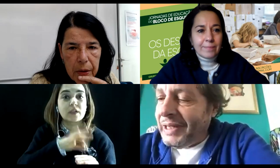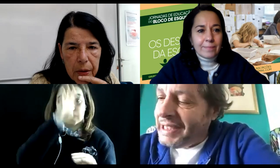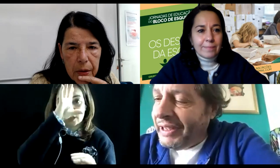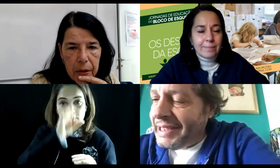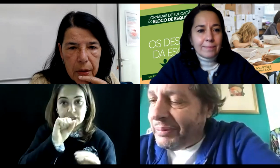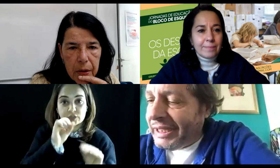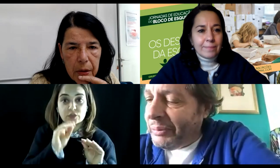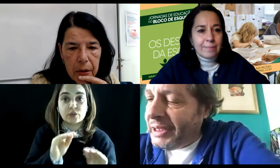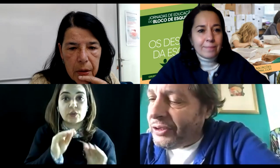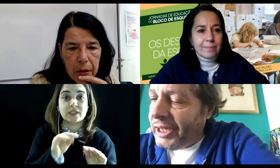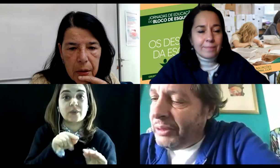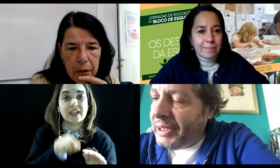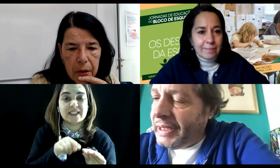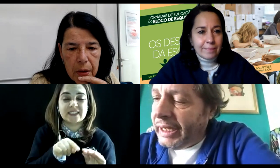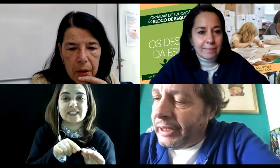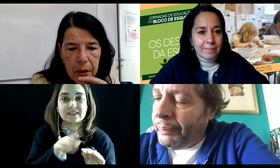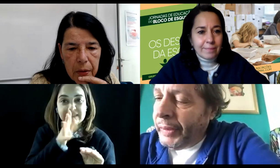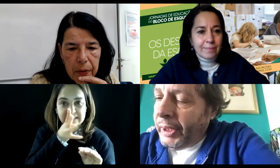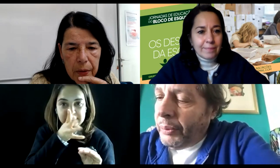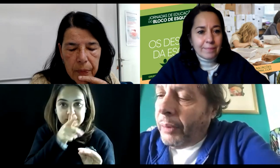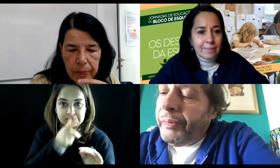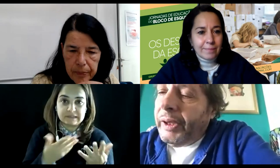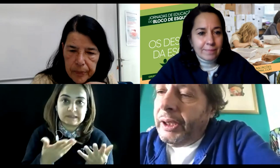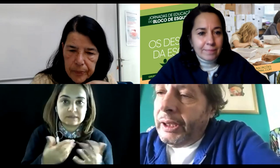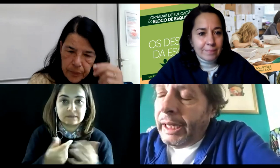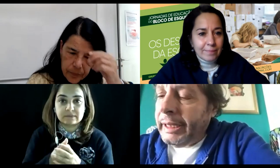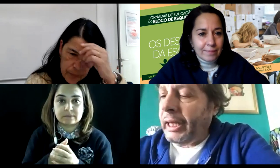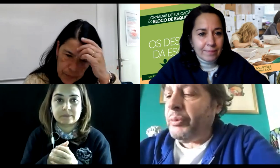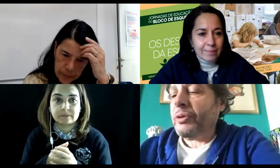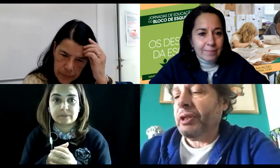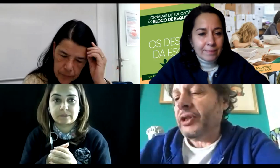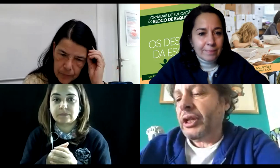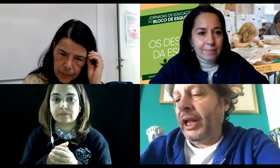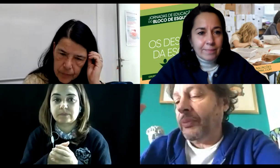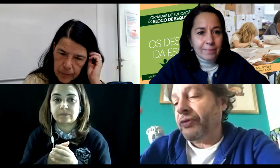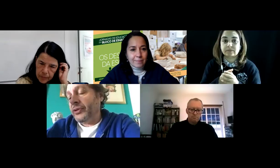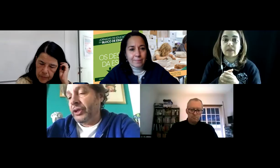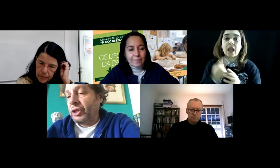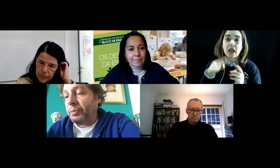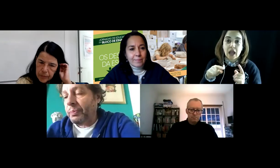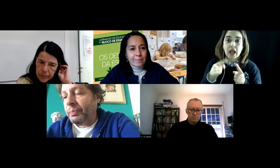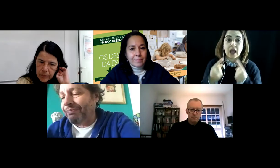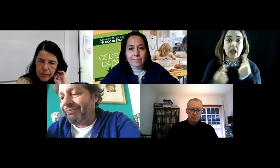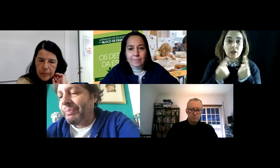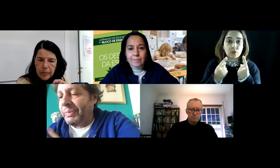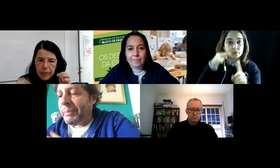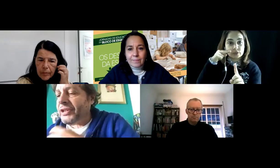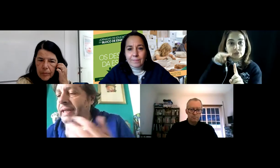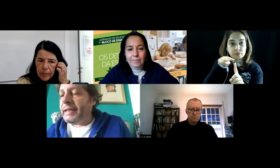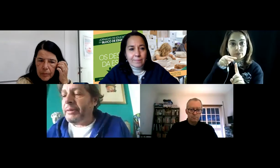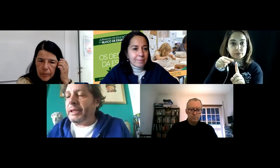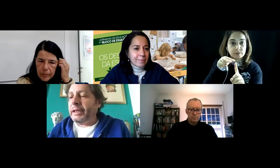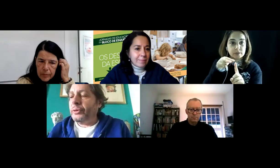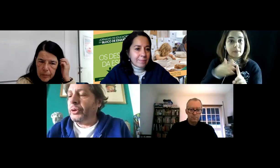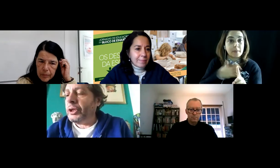da Educação. Essa parte é menos alegre. Bom, há aqui algumas coisas e algumas visões que me é mais